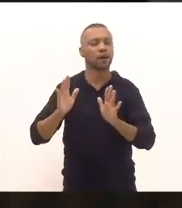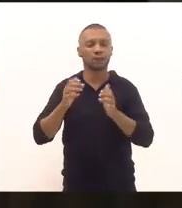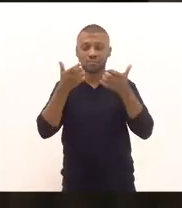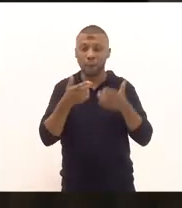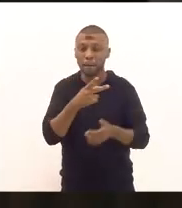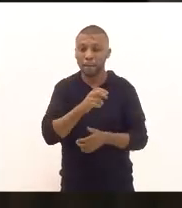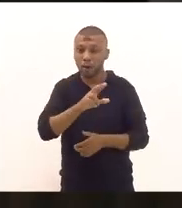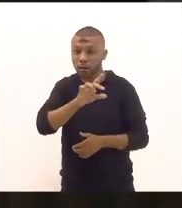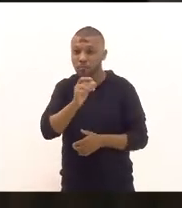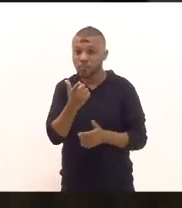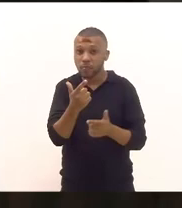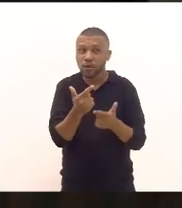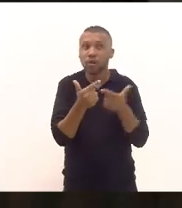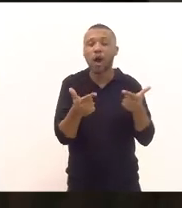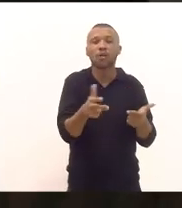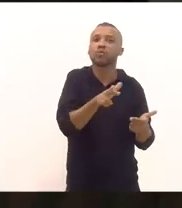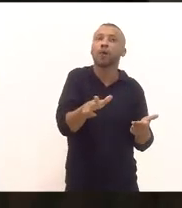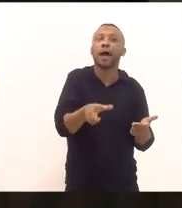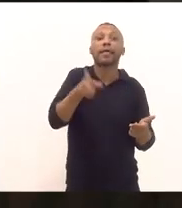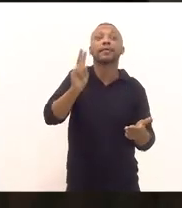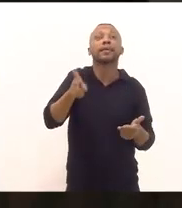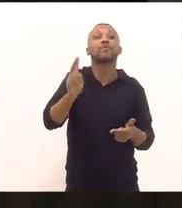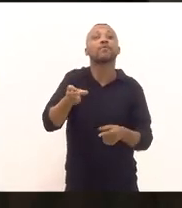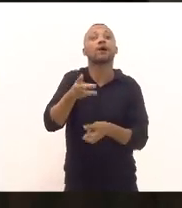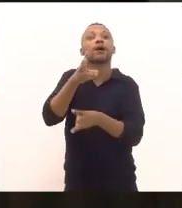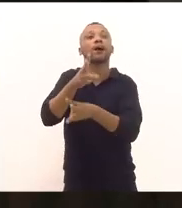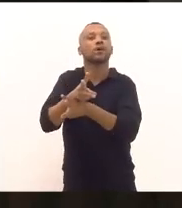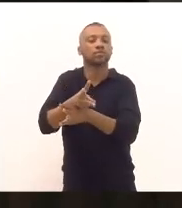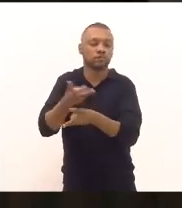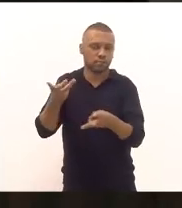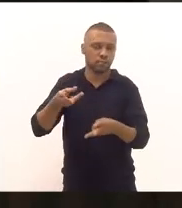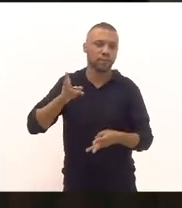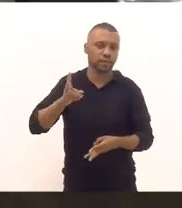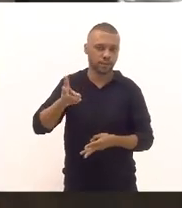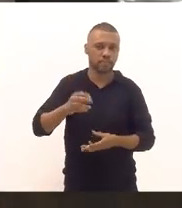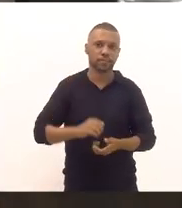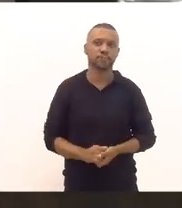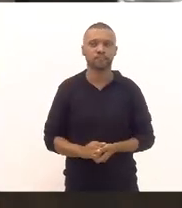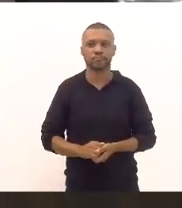nunca foi sorte sempre foi Exu obrigada